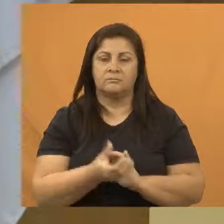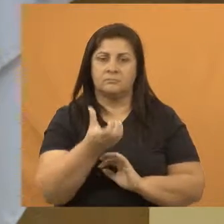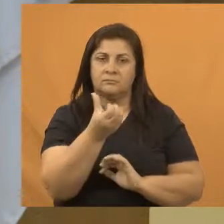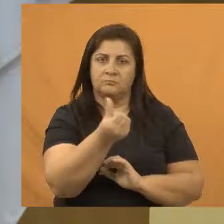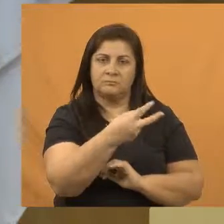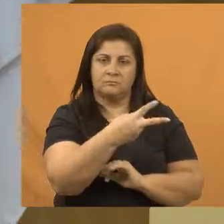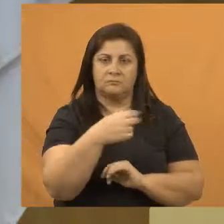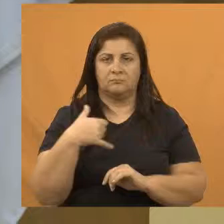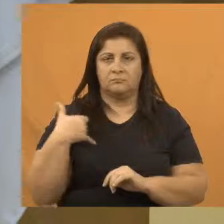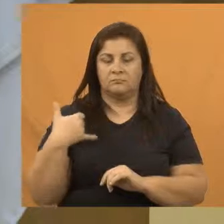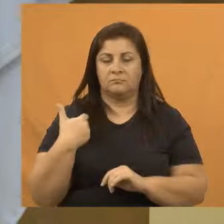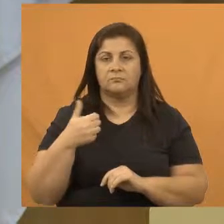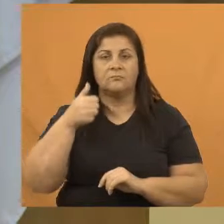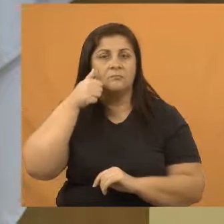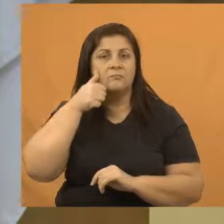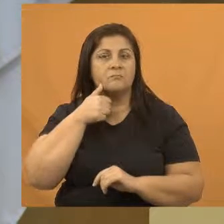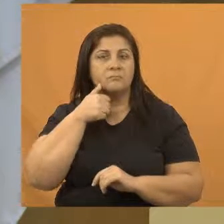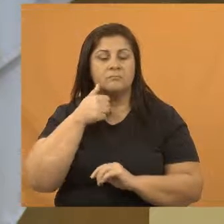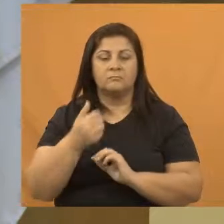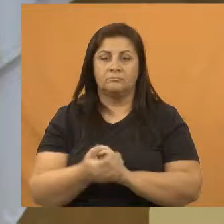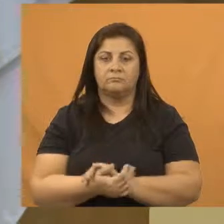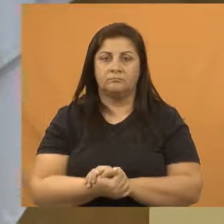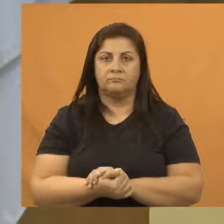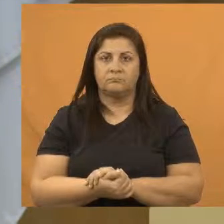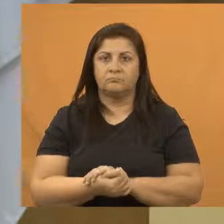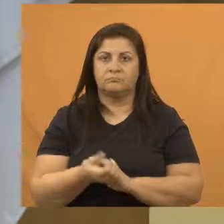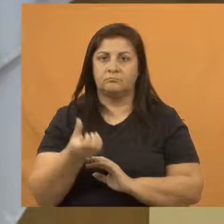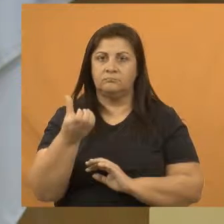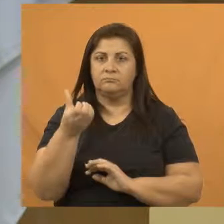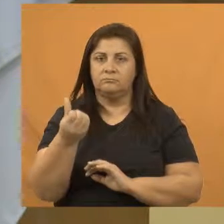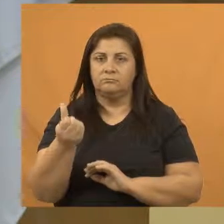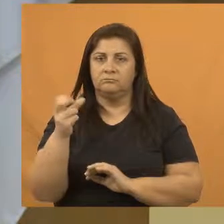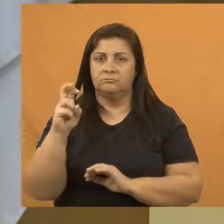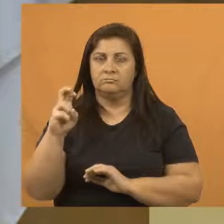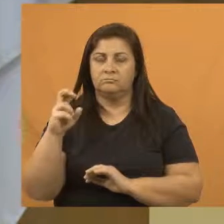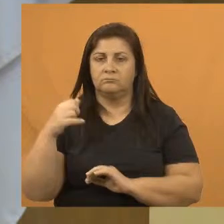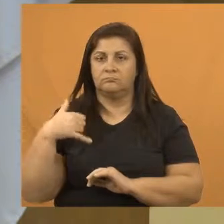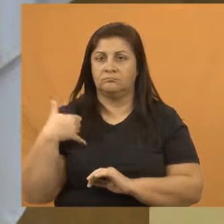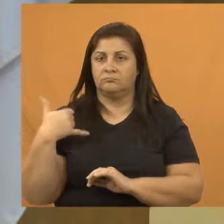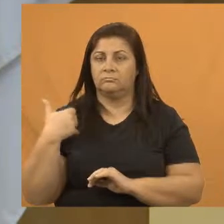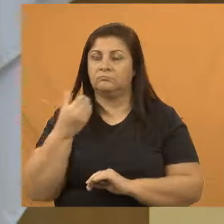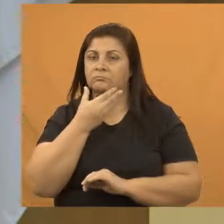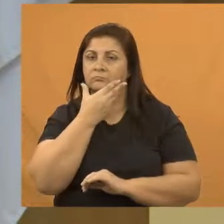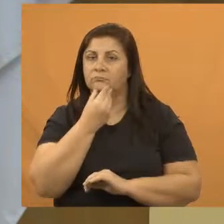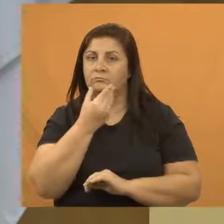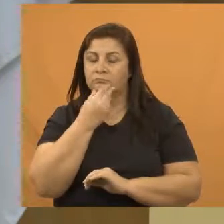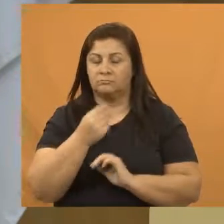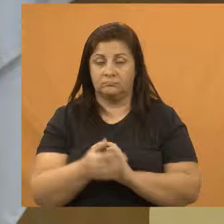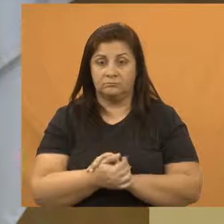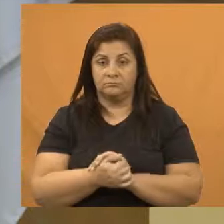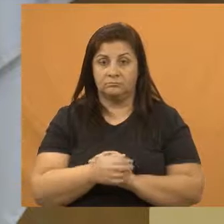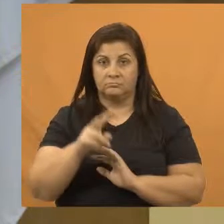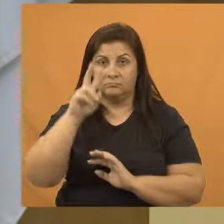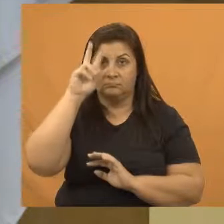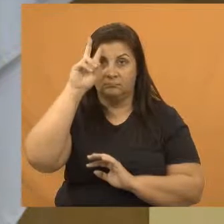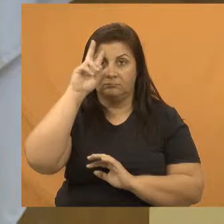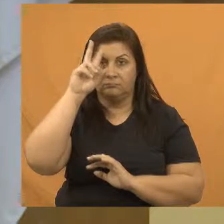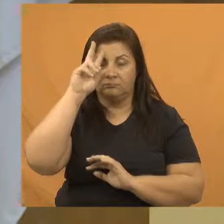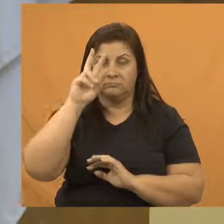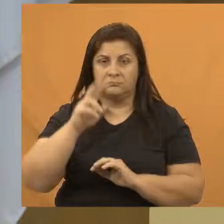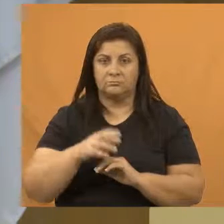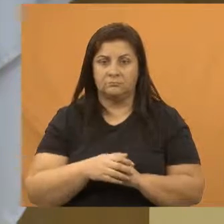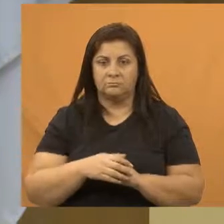anos para as mulheres e 65 anos para homens. Lembrando que Bolsonaro se aposentou